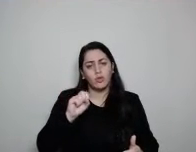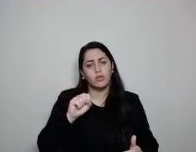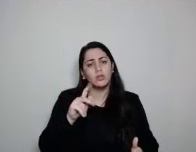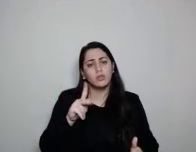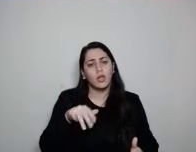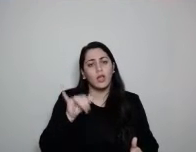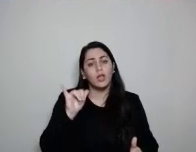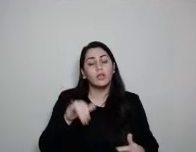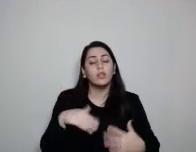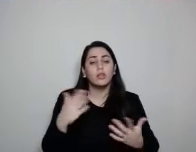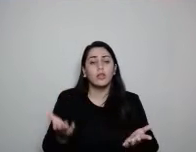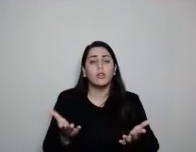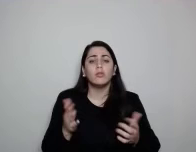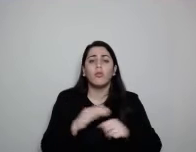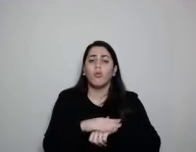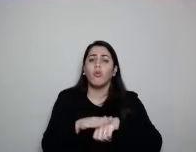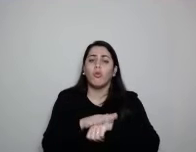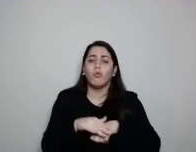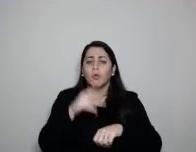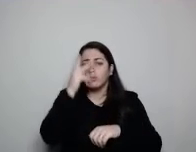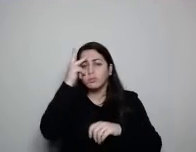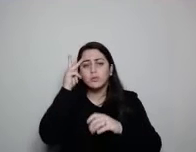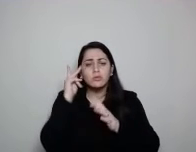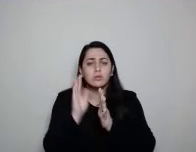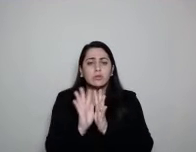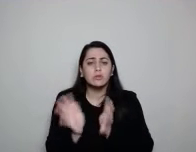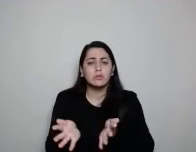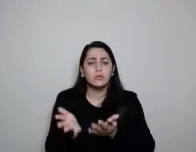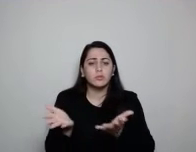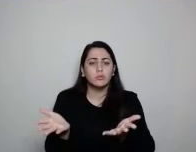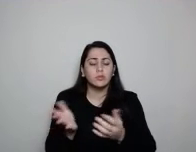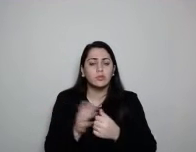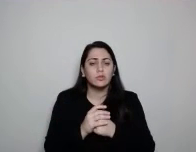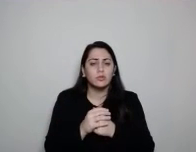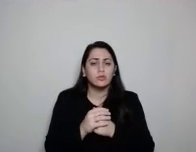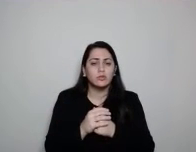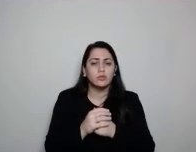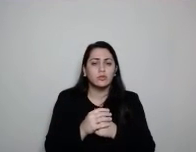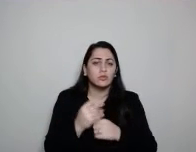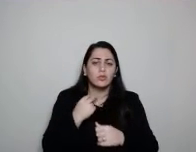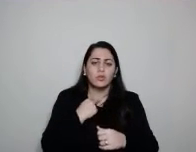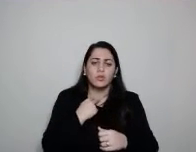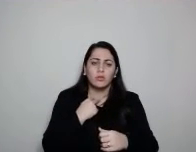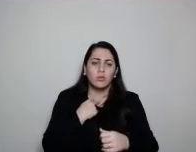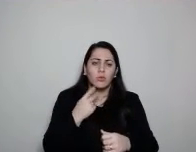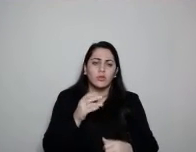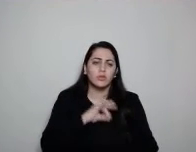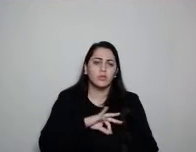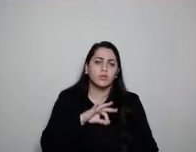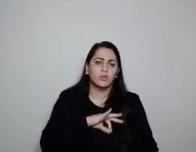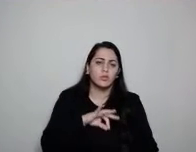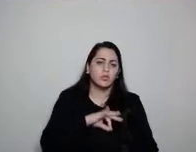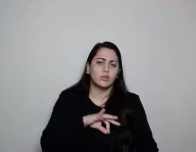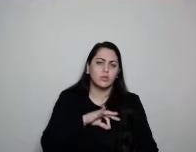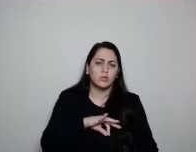com esse pessoal, um pessoal muito simples, e que não pode ter uma remuneração com essa base toda,